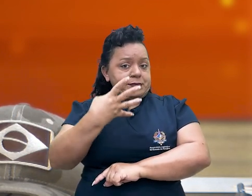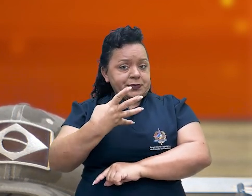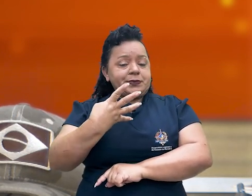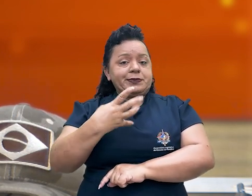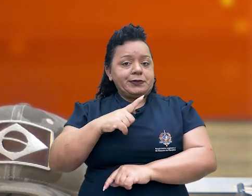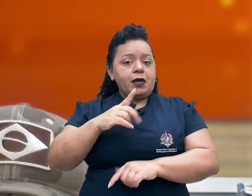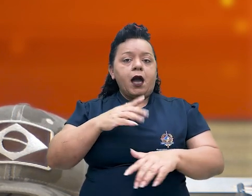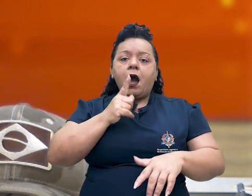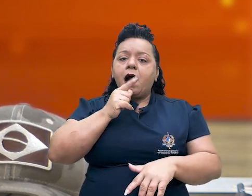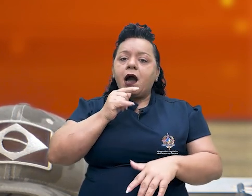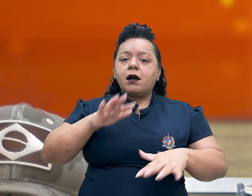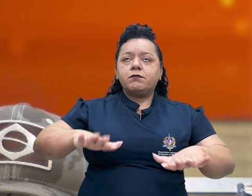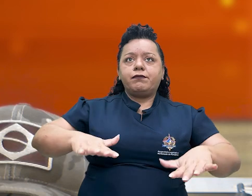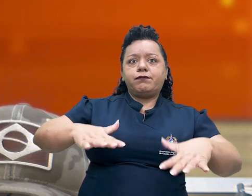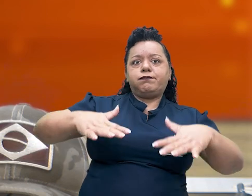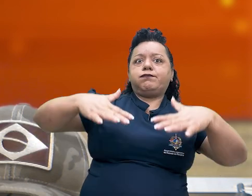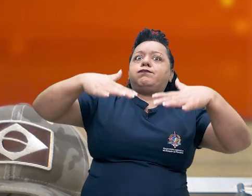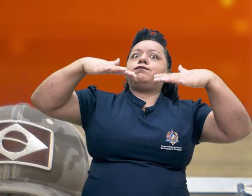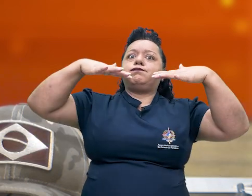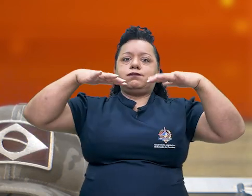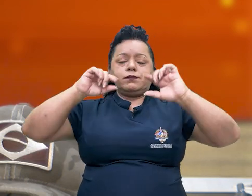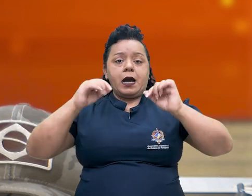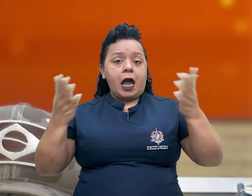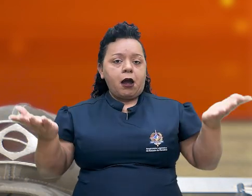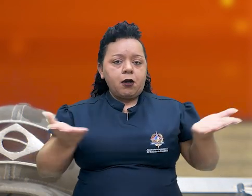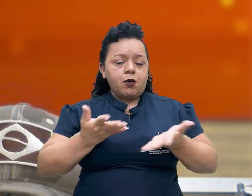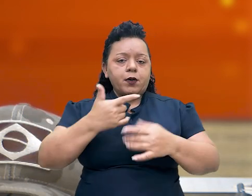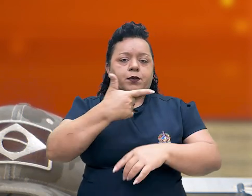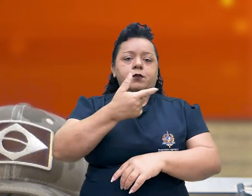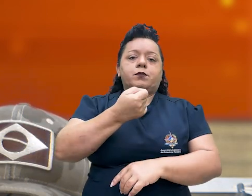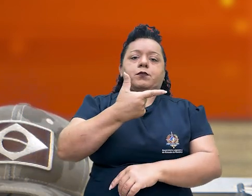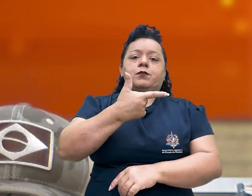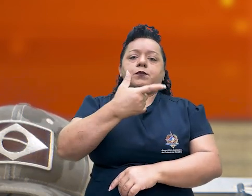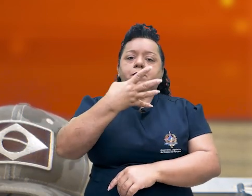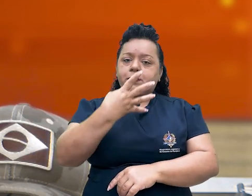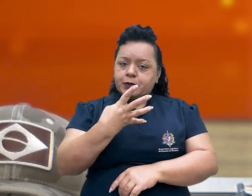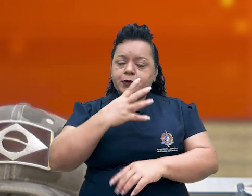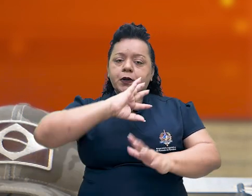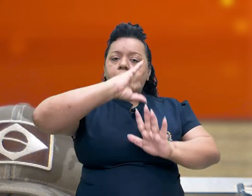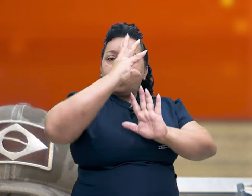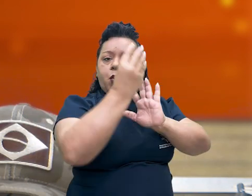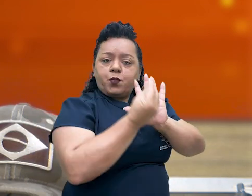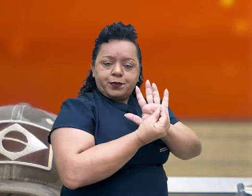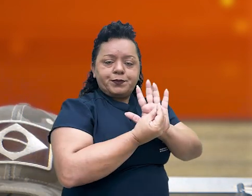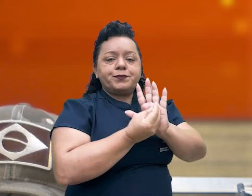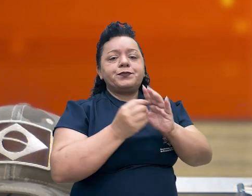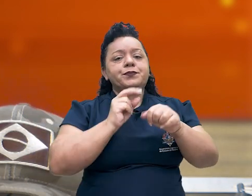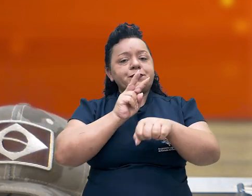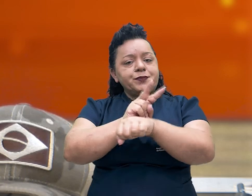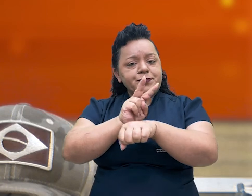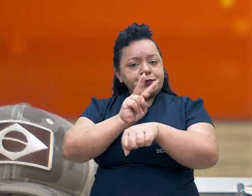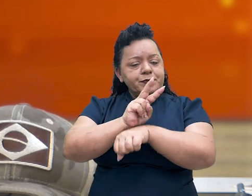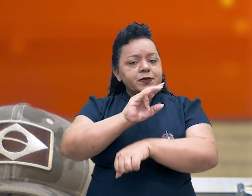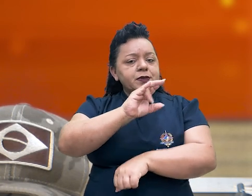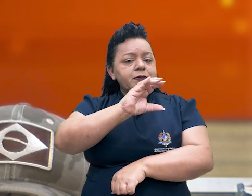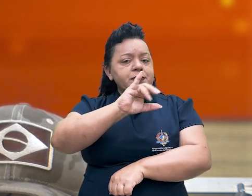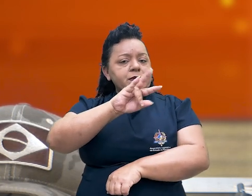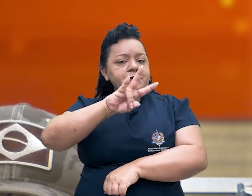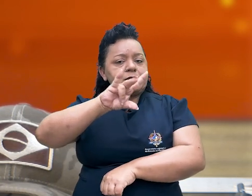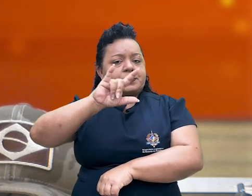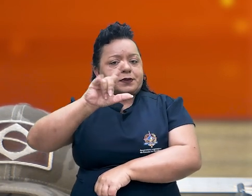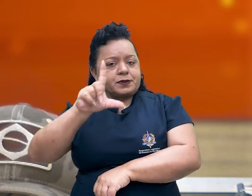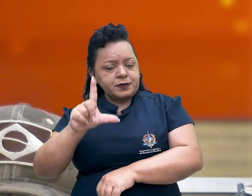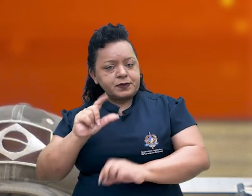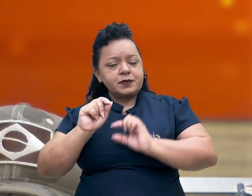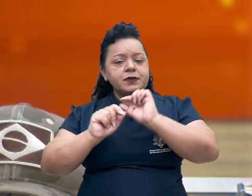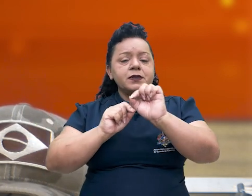2014 né Essa para essa e seca agora do verão amazônico 2024 a Defesa Civil ela se preparou ainda melhor para